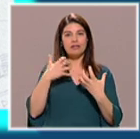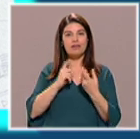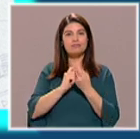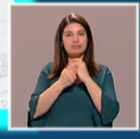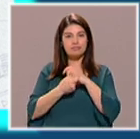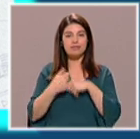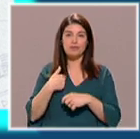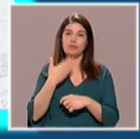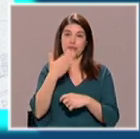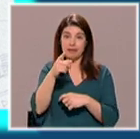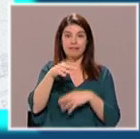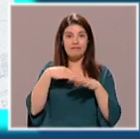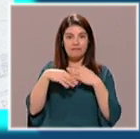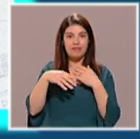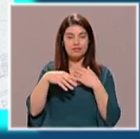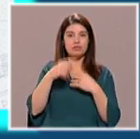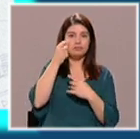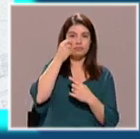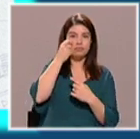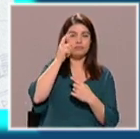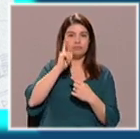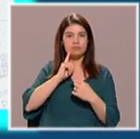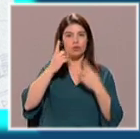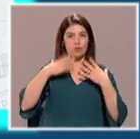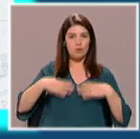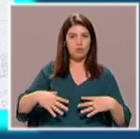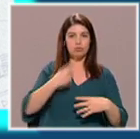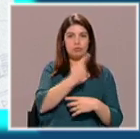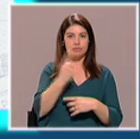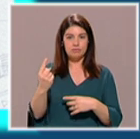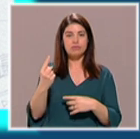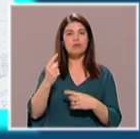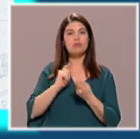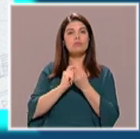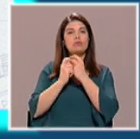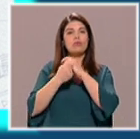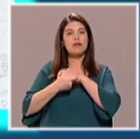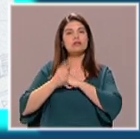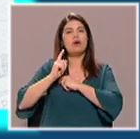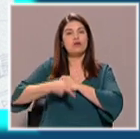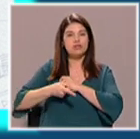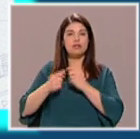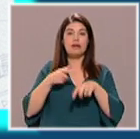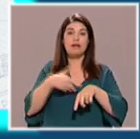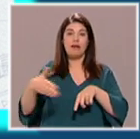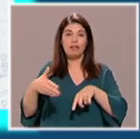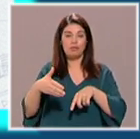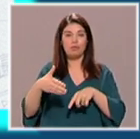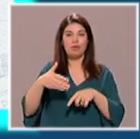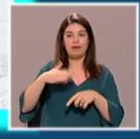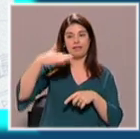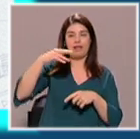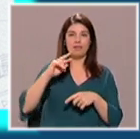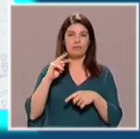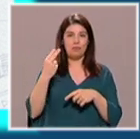alterações que ocorrem no corpo, quer dos rapazes, quer das raparigas, na altura da puberdade e que relembrem um